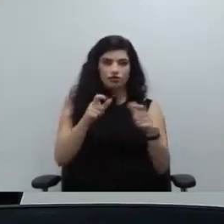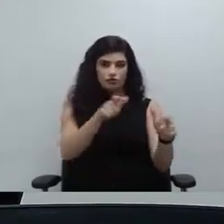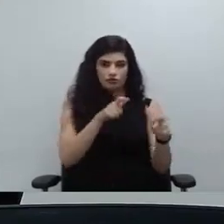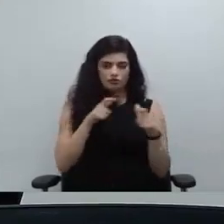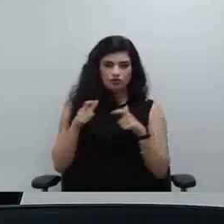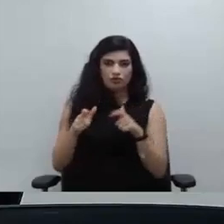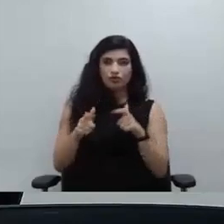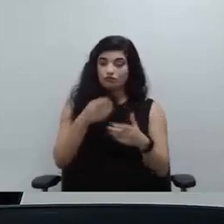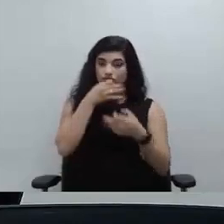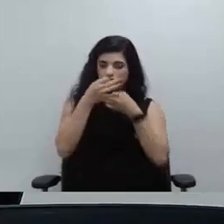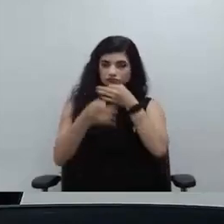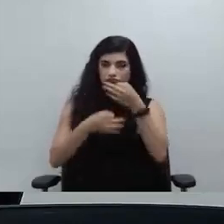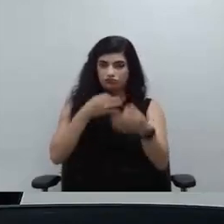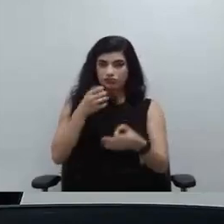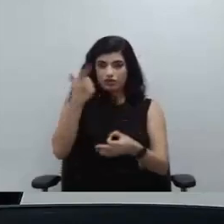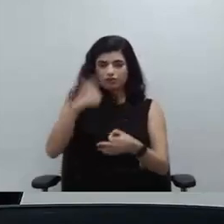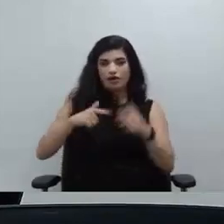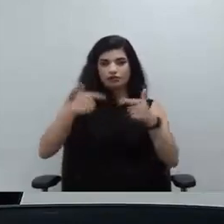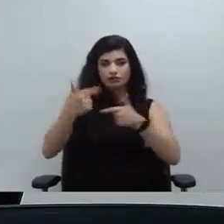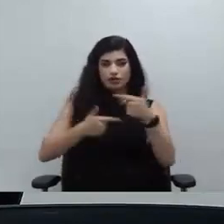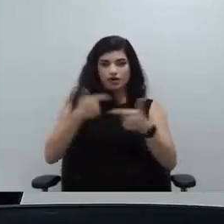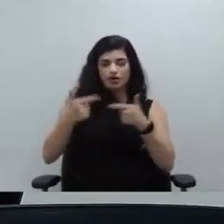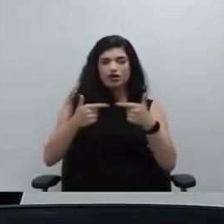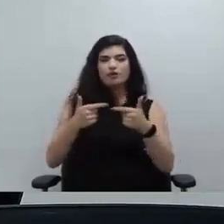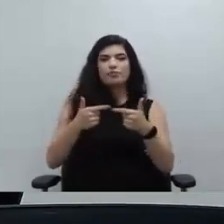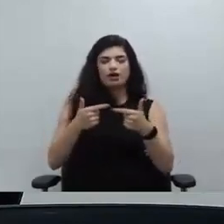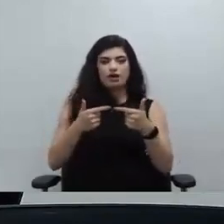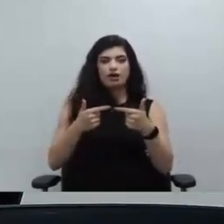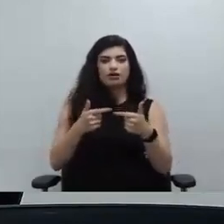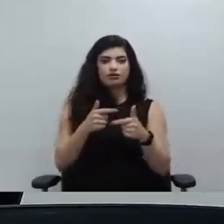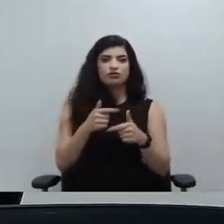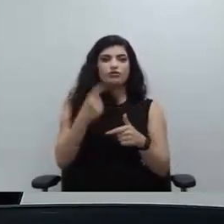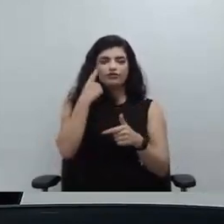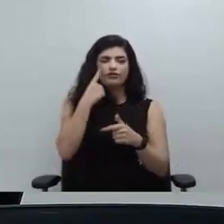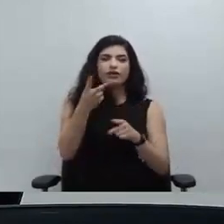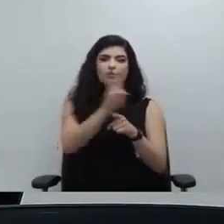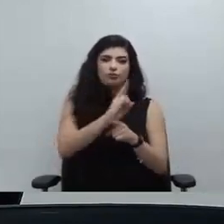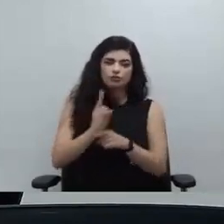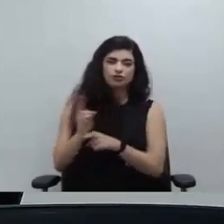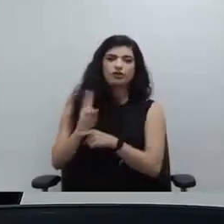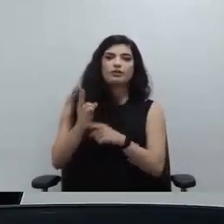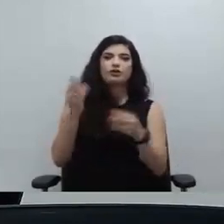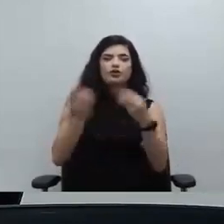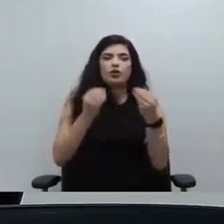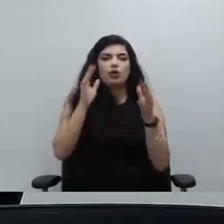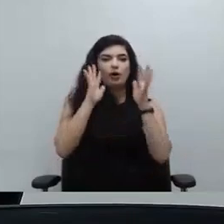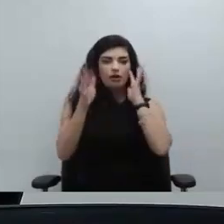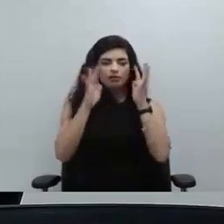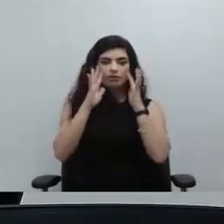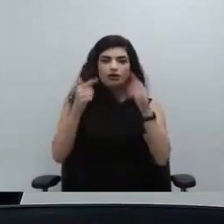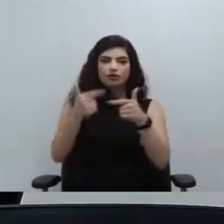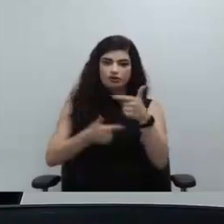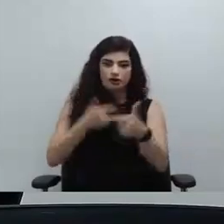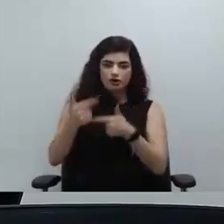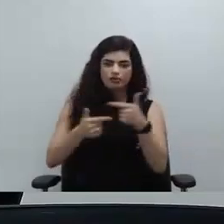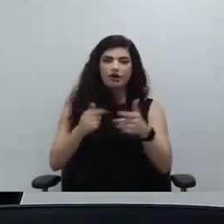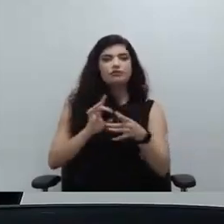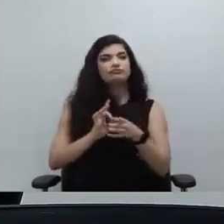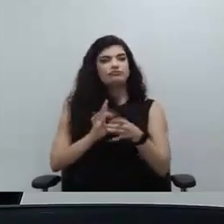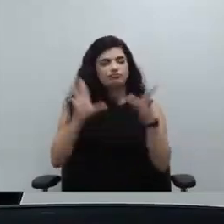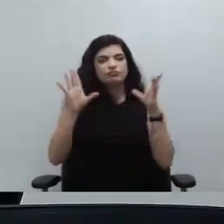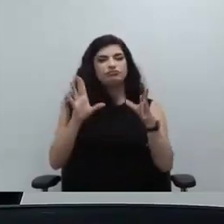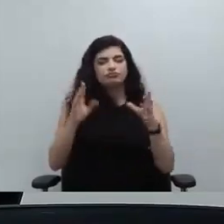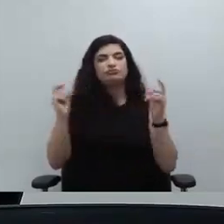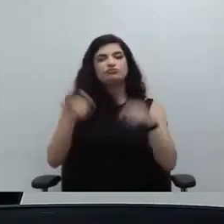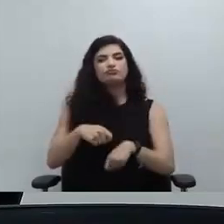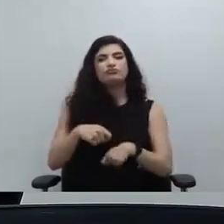subdefensorias, sugere-se a elaboração de instrumento facultativo de monitoramento da execução do plano de atuação, que permita a